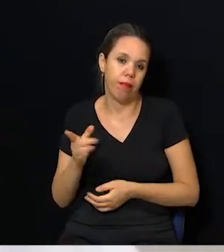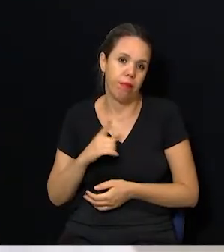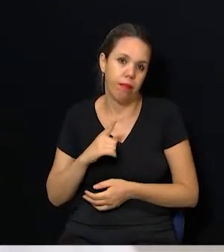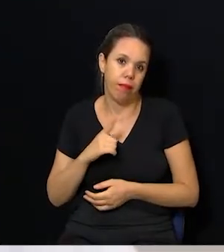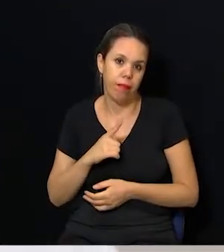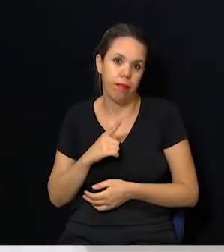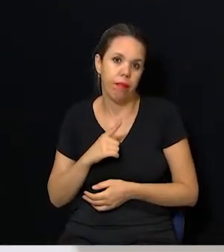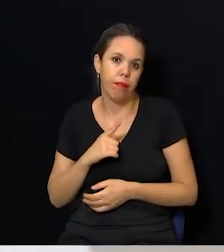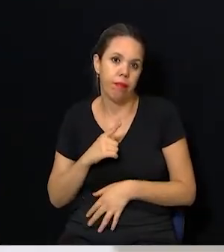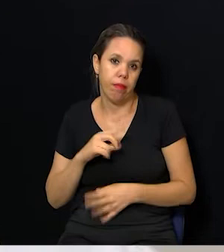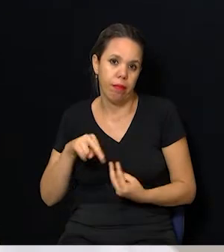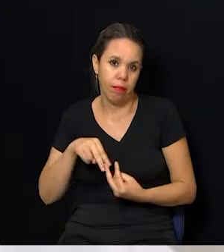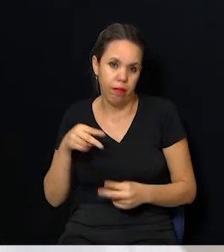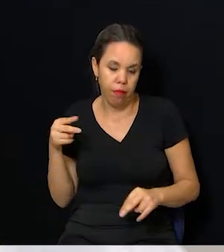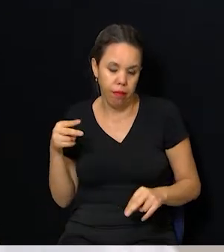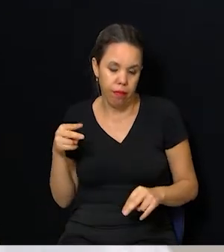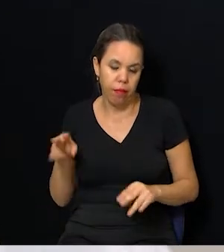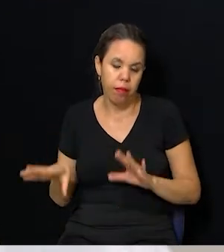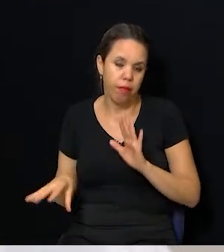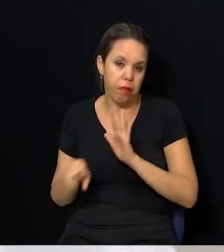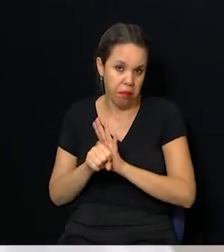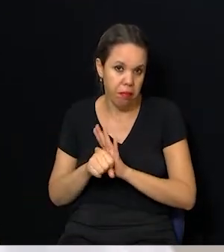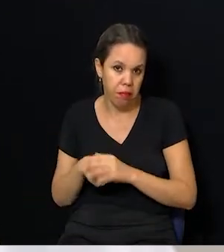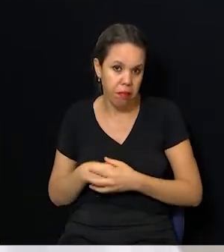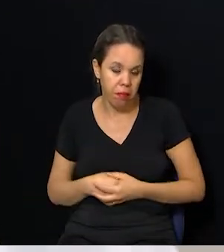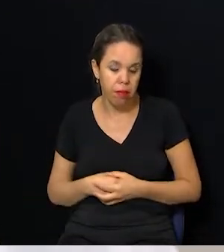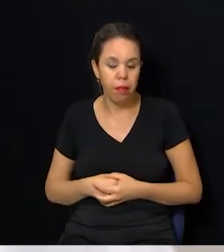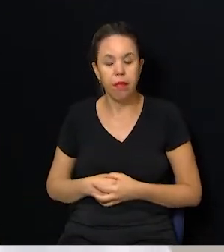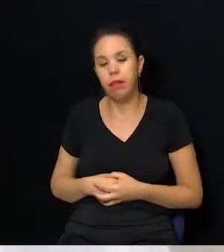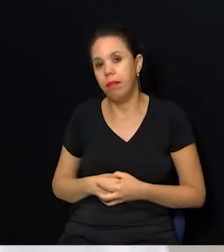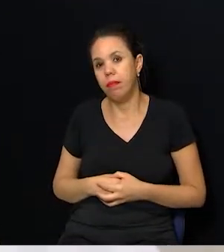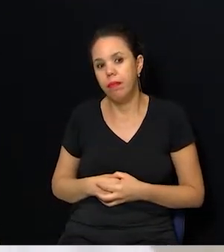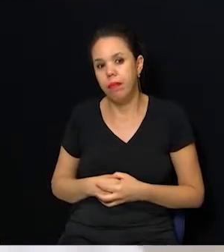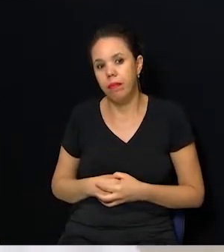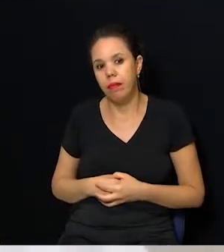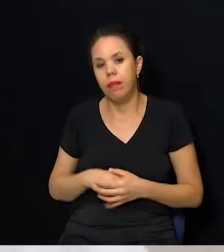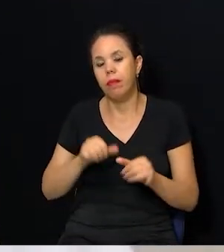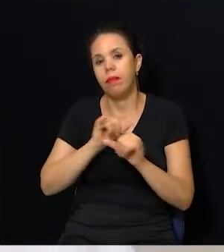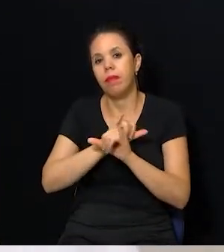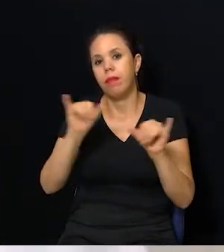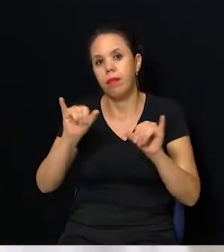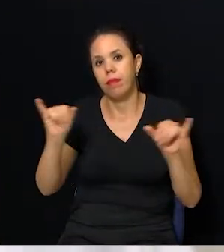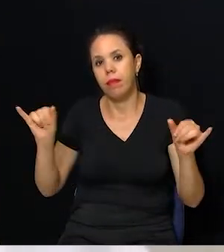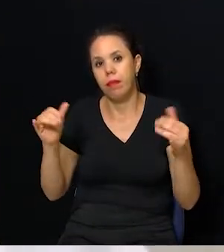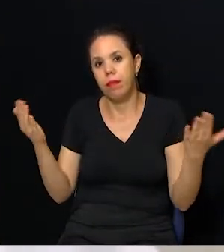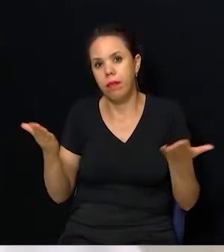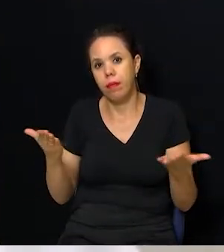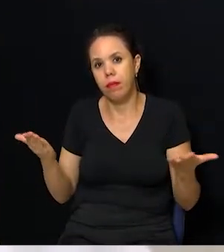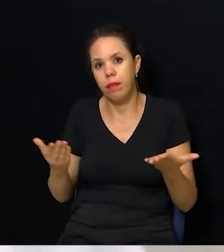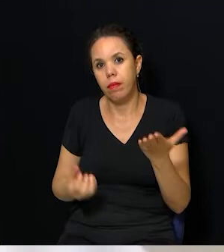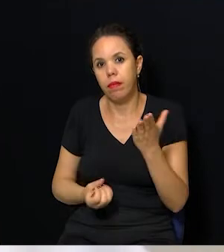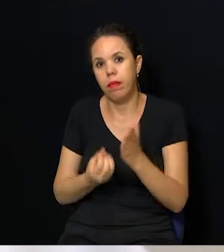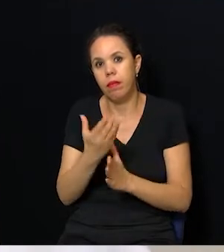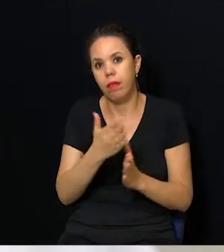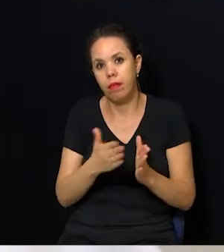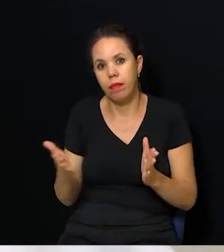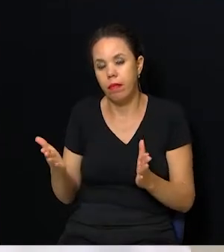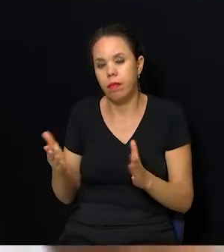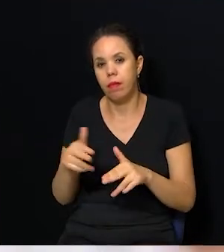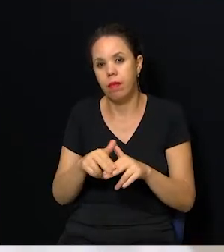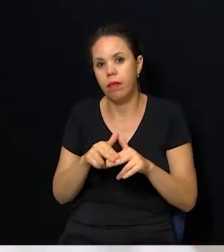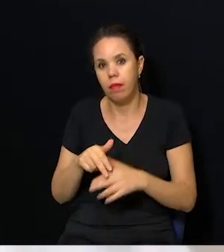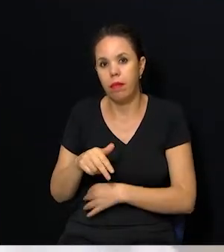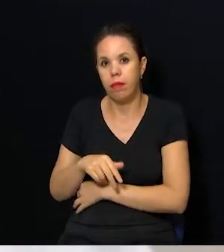têm um defeito genético estabelecido, né? Então, essa campanha de agora, que na verdade nasceu por